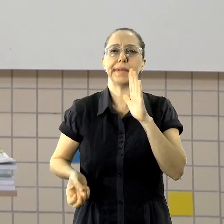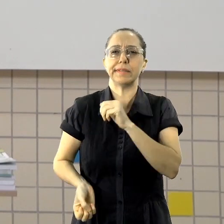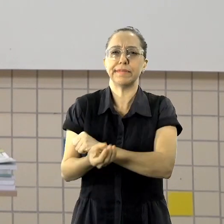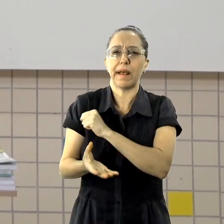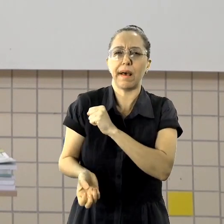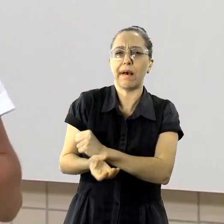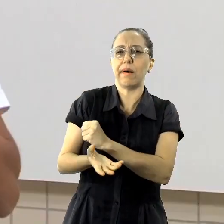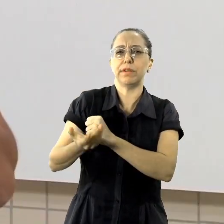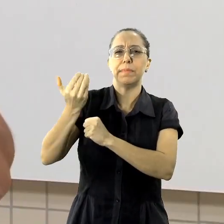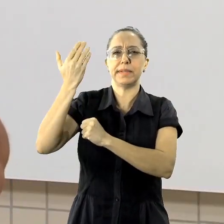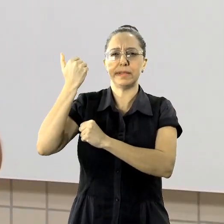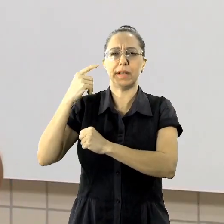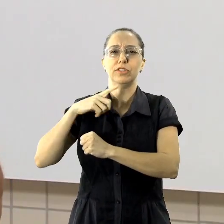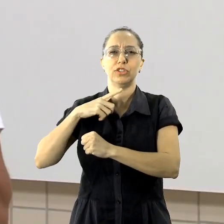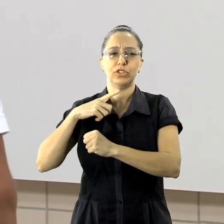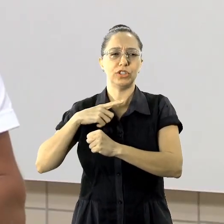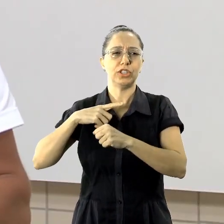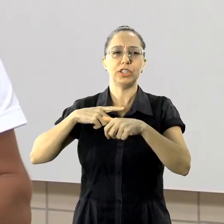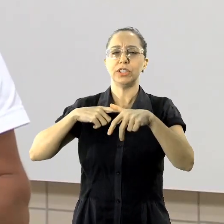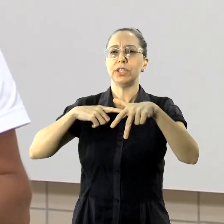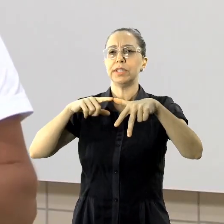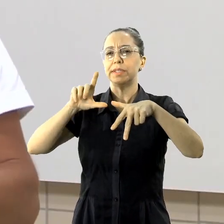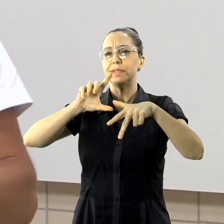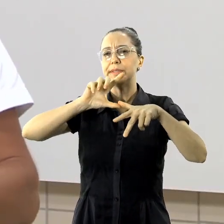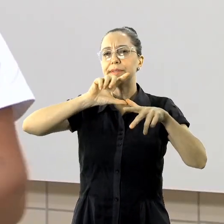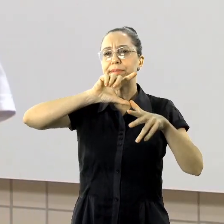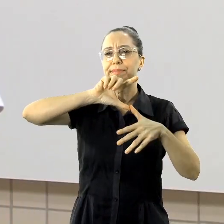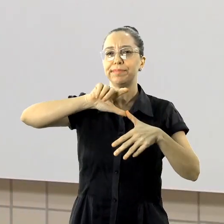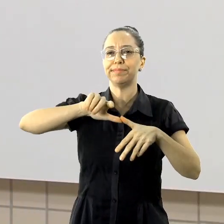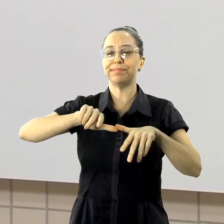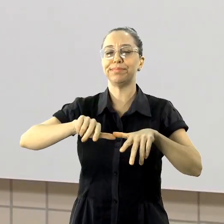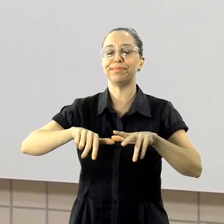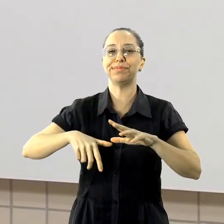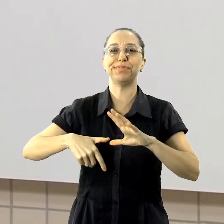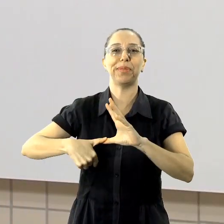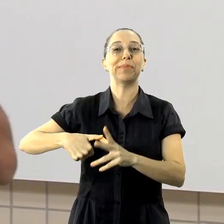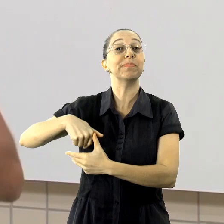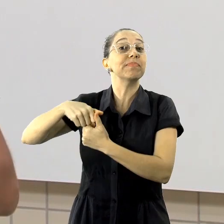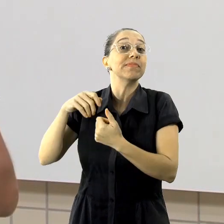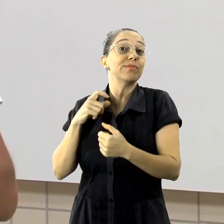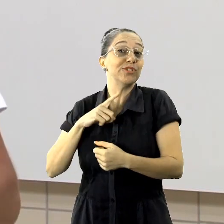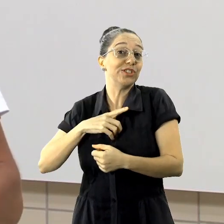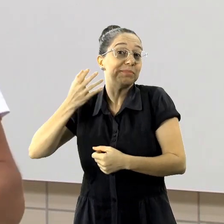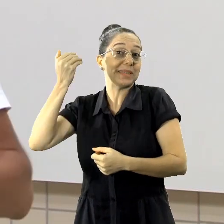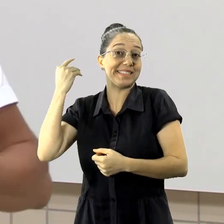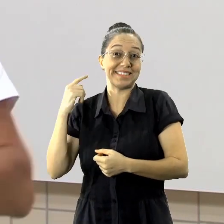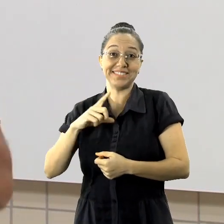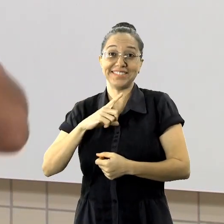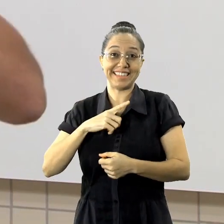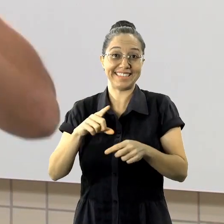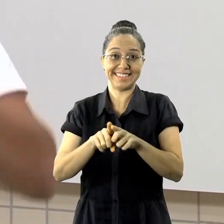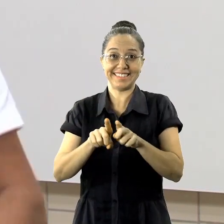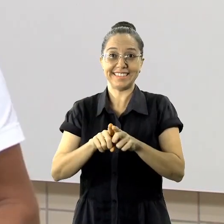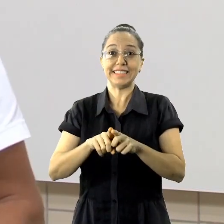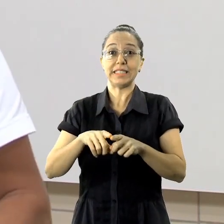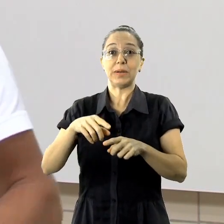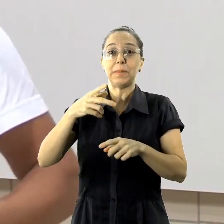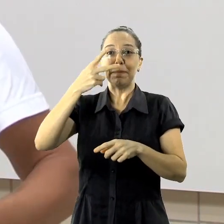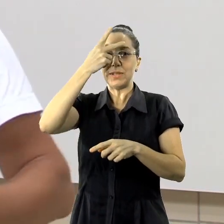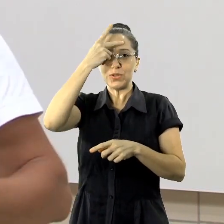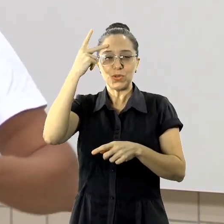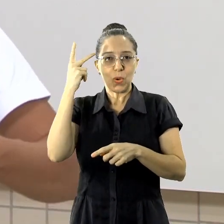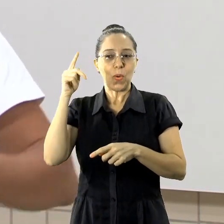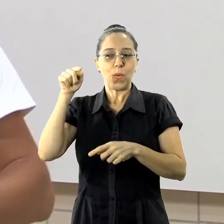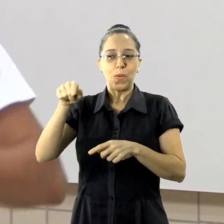naquelas épocas. O voto de cabresto, onde o eleitor ele era tratado como um animal,